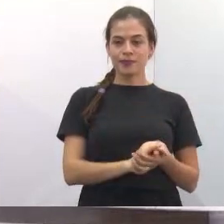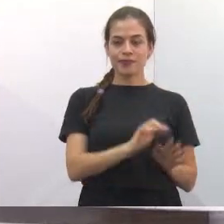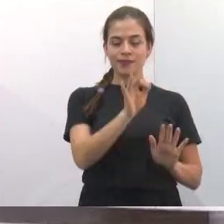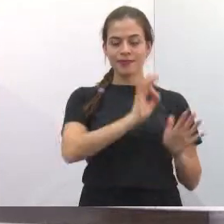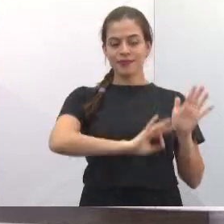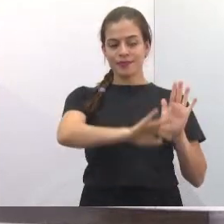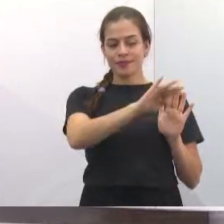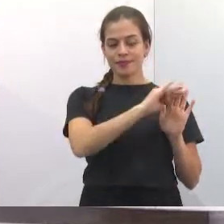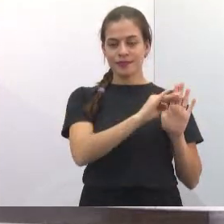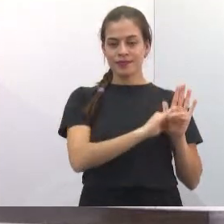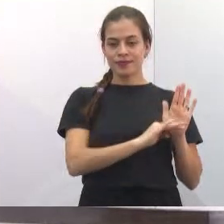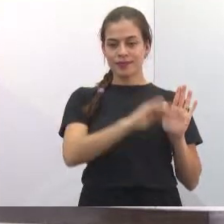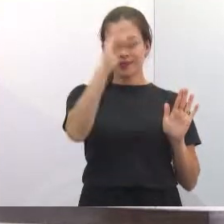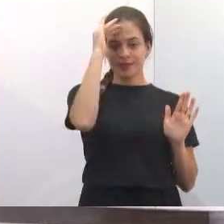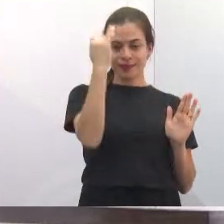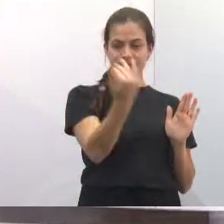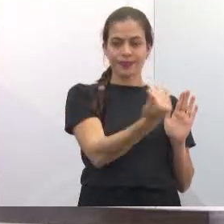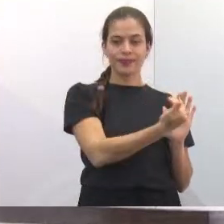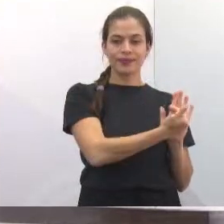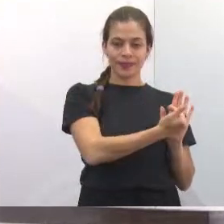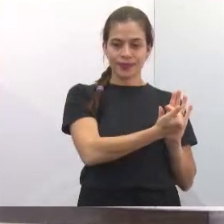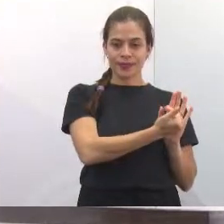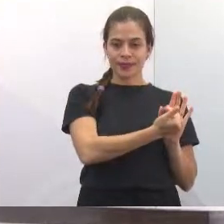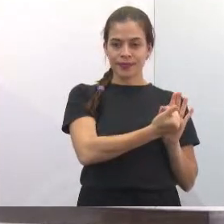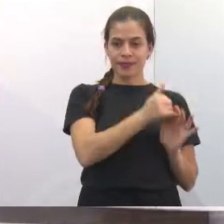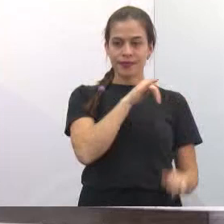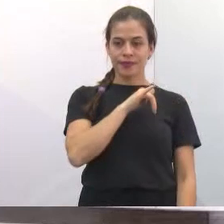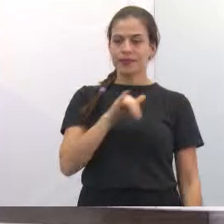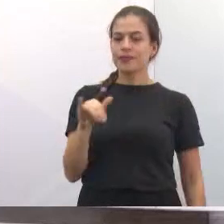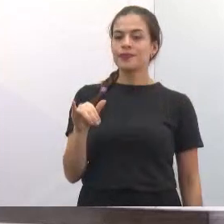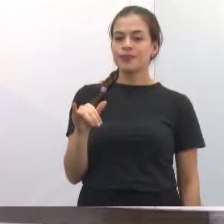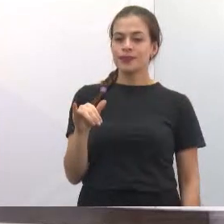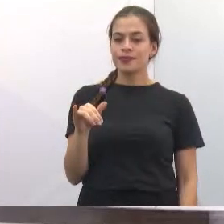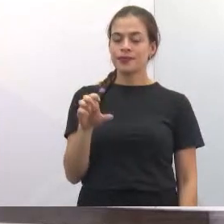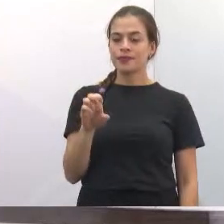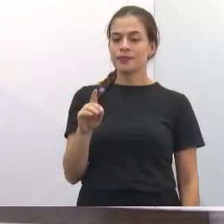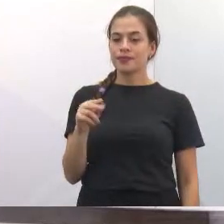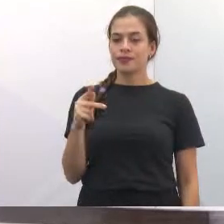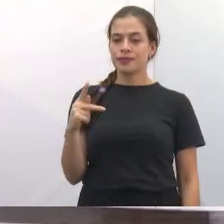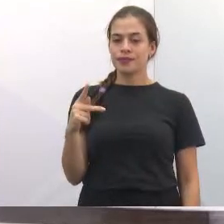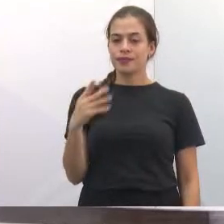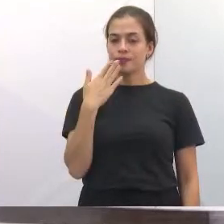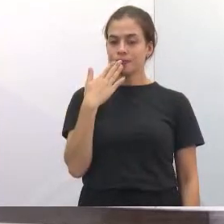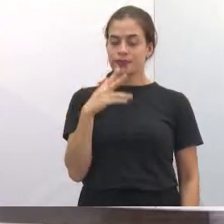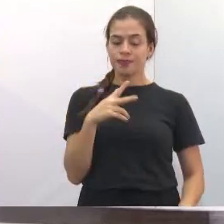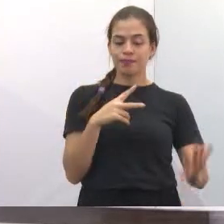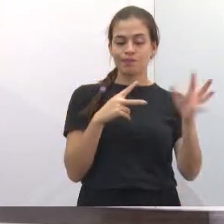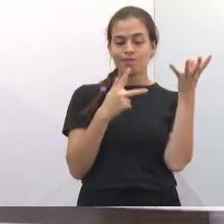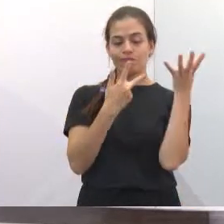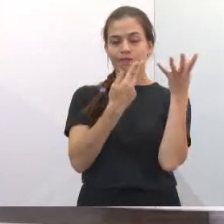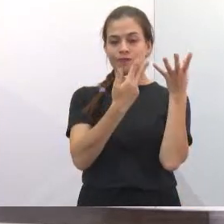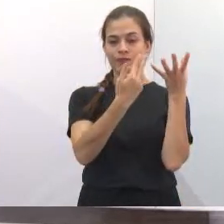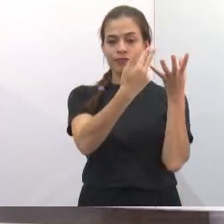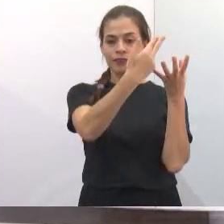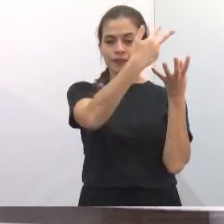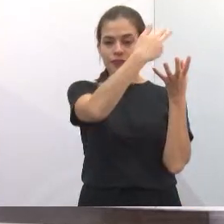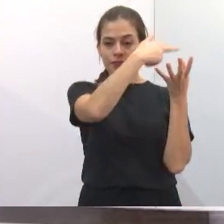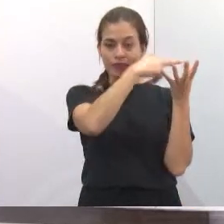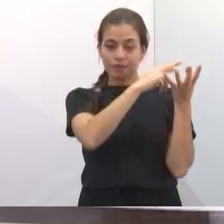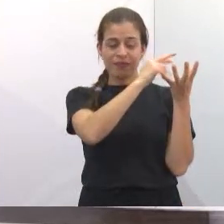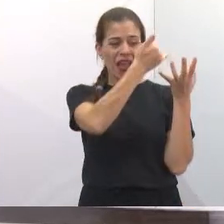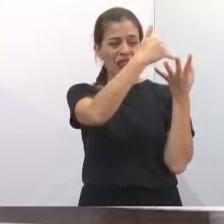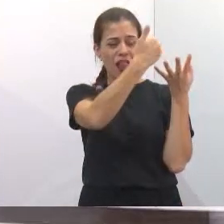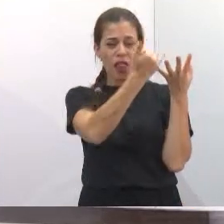as formalidades regimentais, seja oficializado a EDP, solicitando podas de árvores